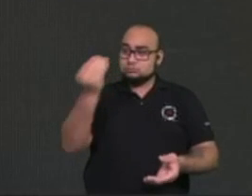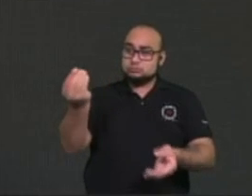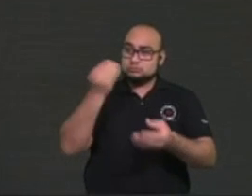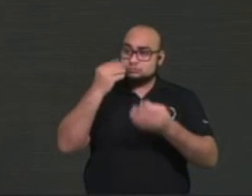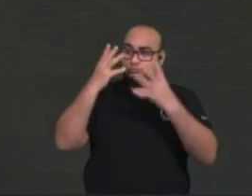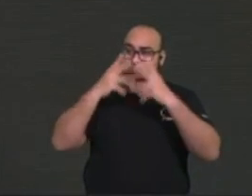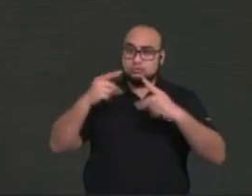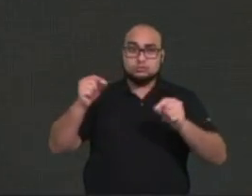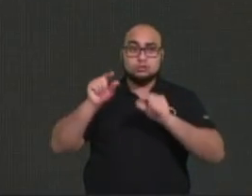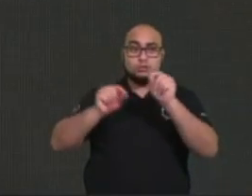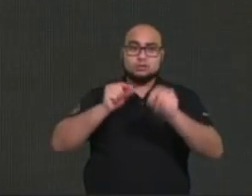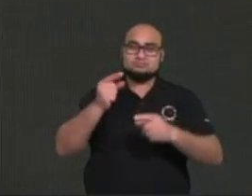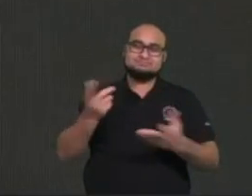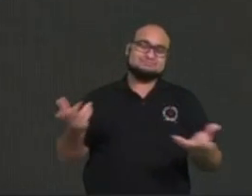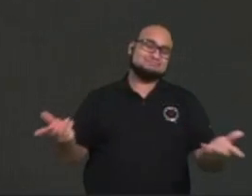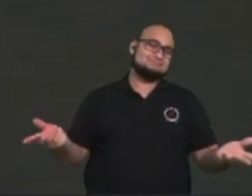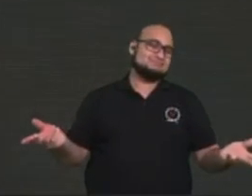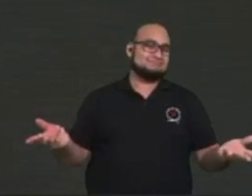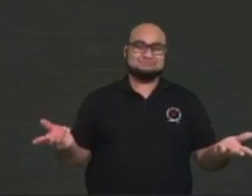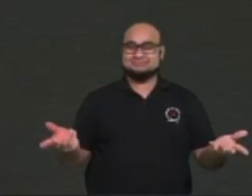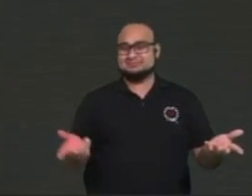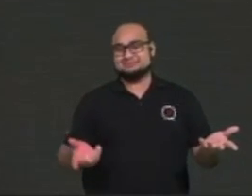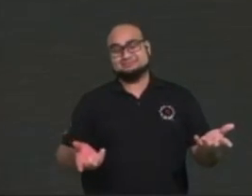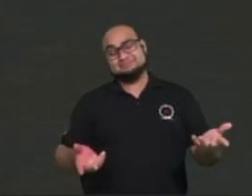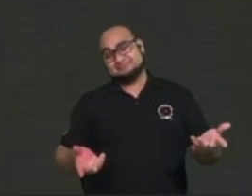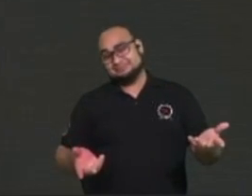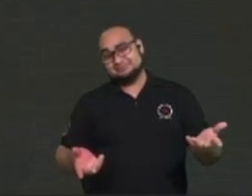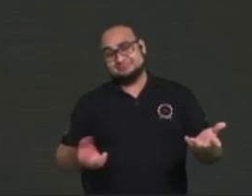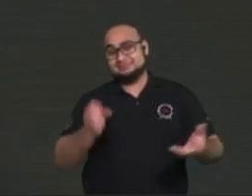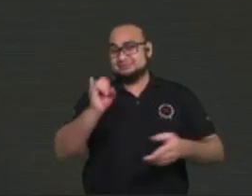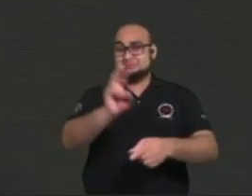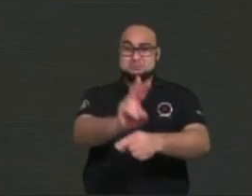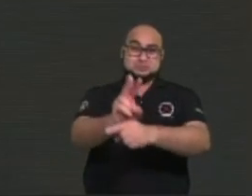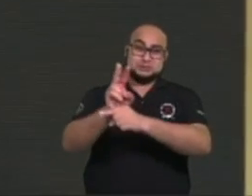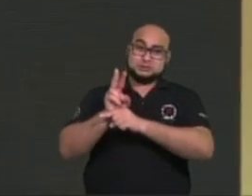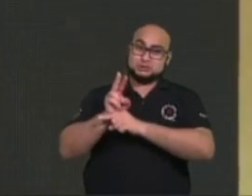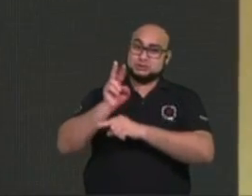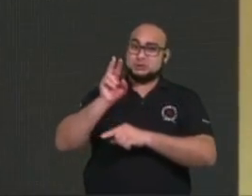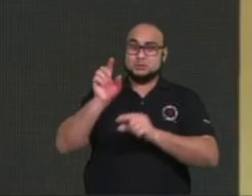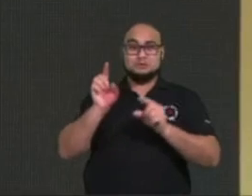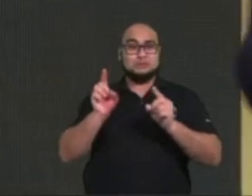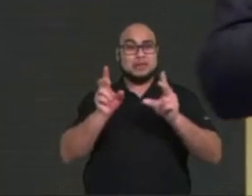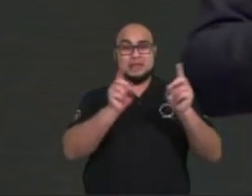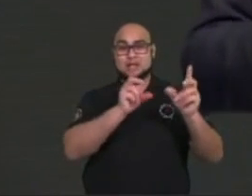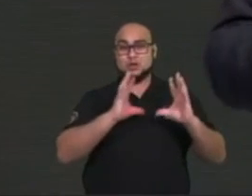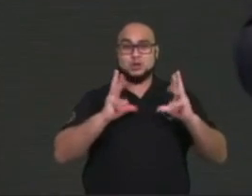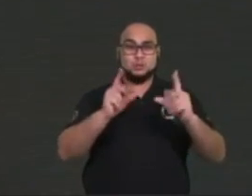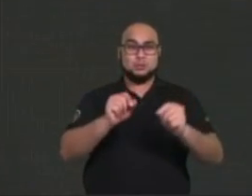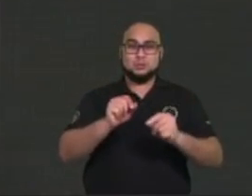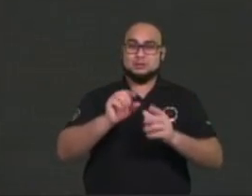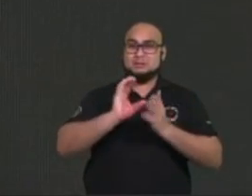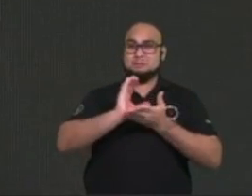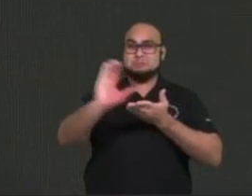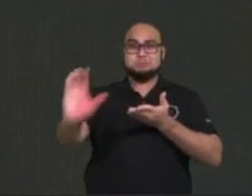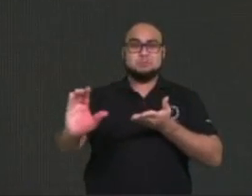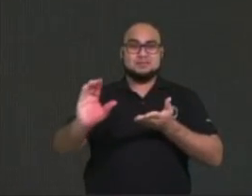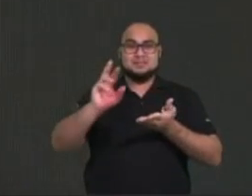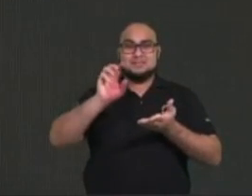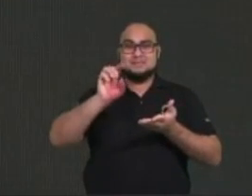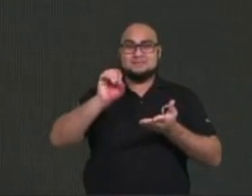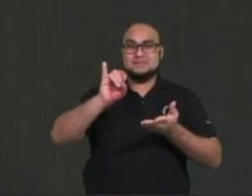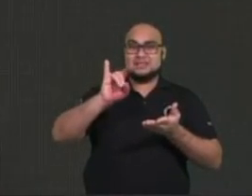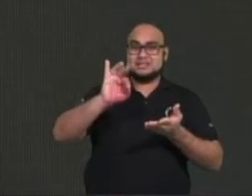rapaz não faça isso não tenho dinheiro emprestado para isso não venda Tudo que acaba botar nisso isso é capital volátil